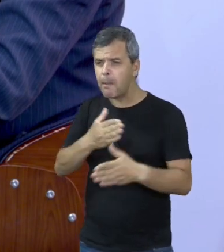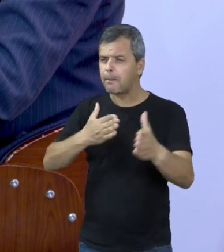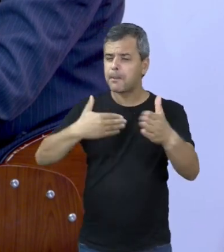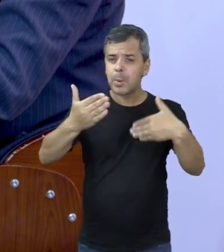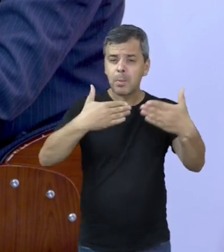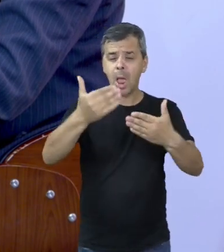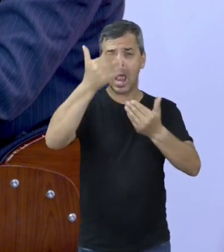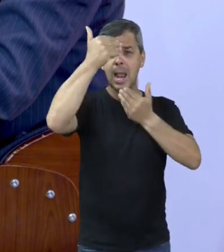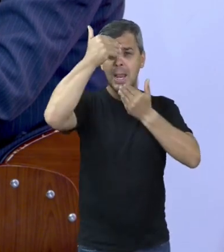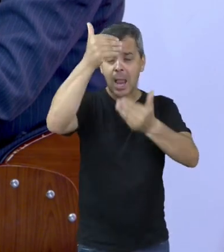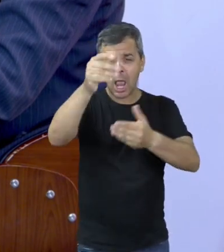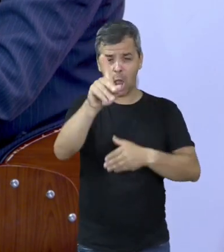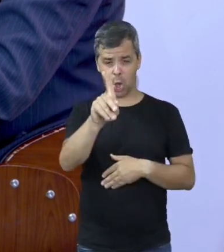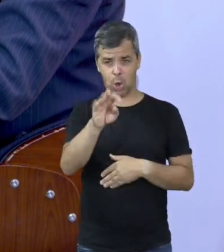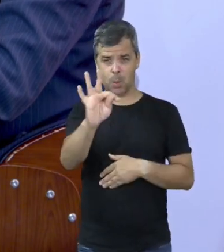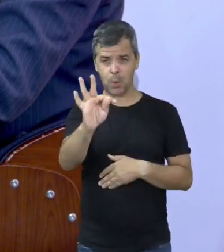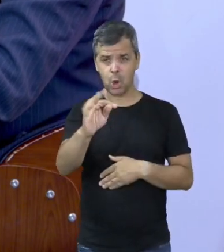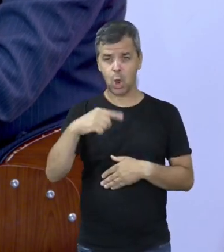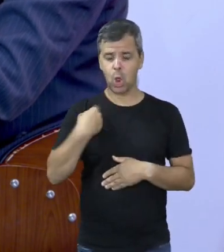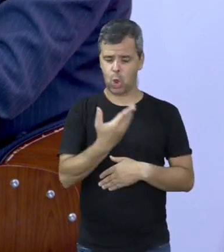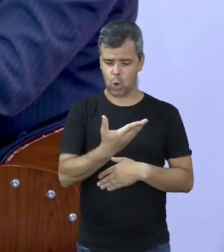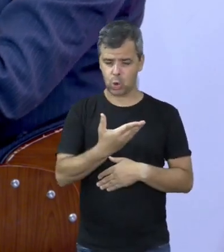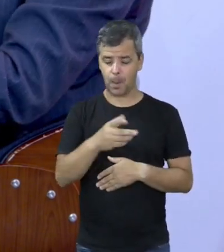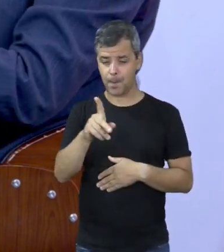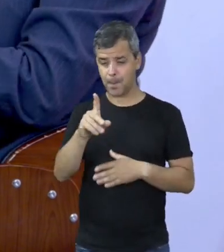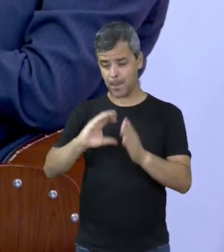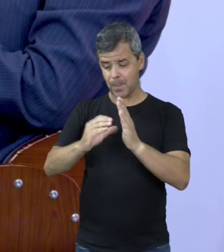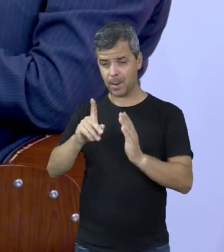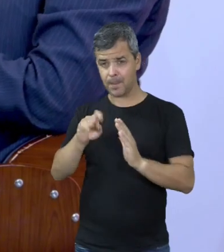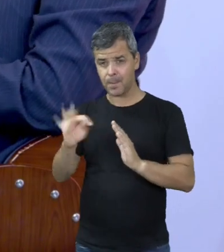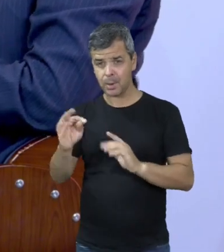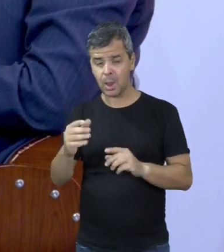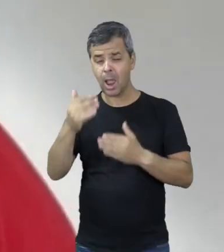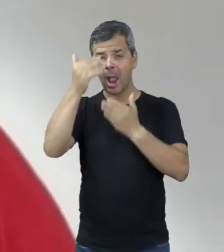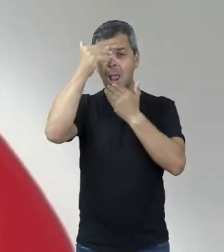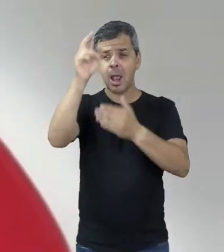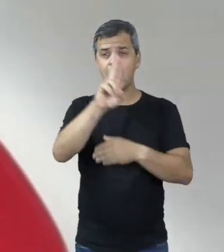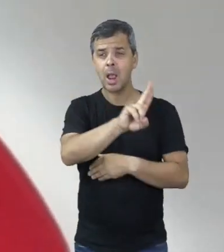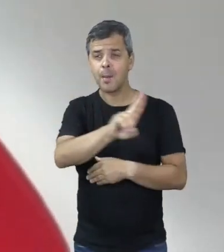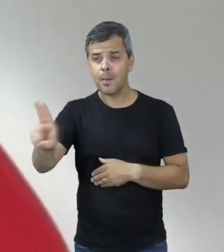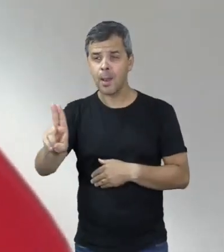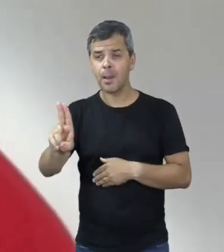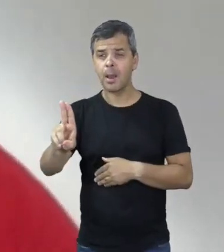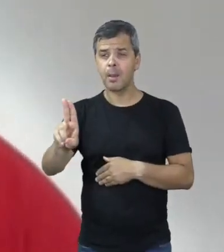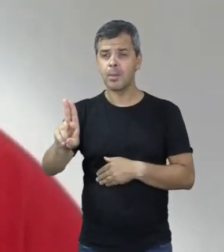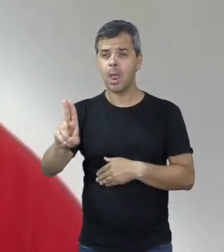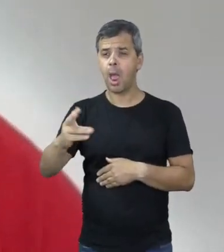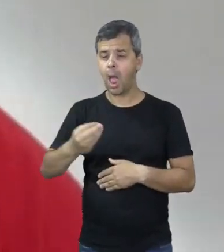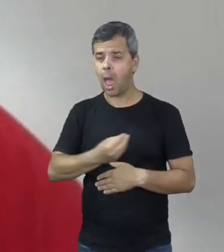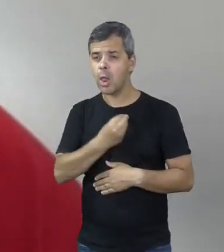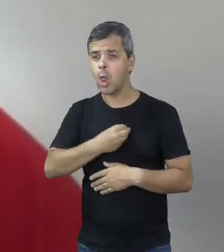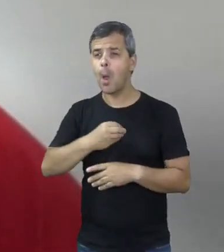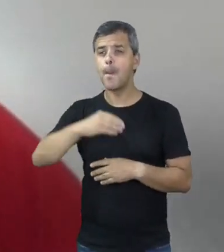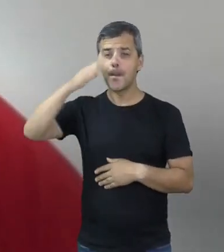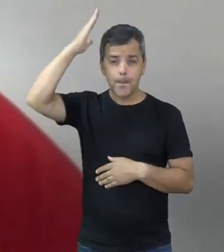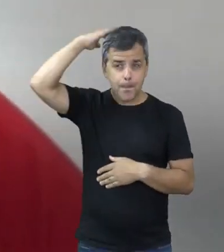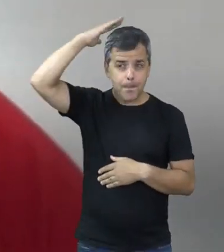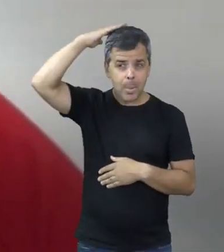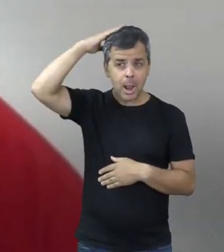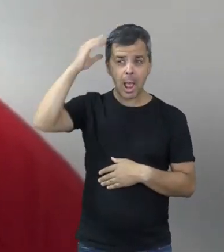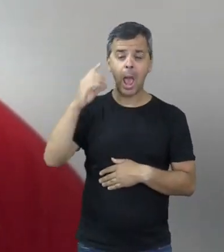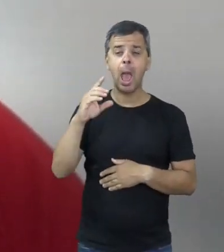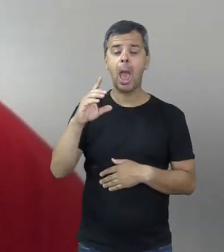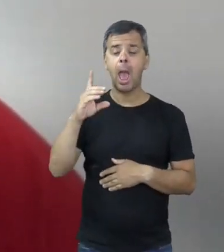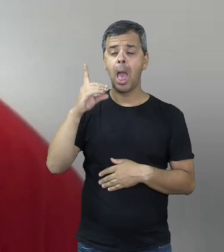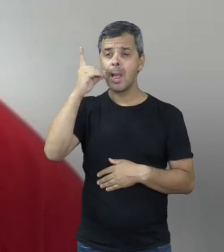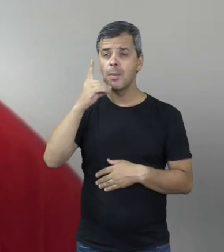Quero agradecer o PT, nosso grande Partido dos Trabalhadores. Eu quero agradecer em nome da minha querida conterrânea aqui do Paraná, nossa querida deputada